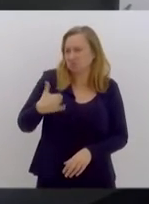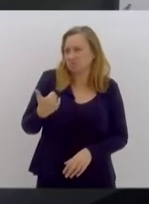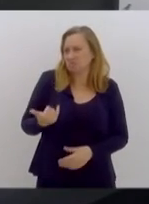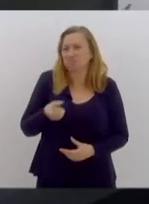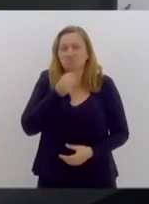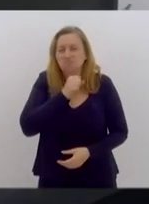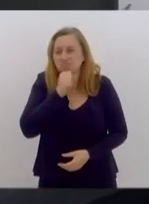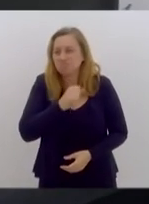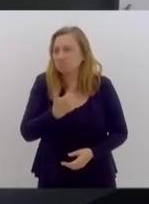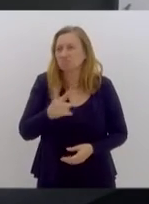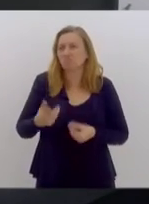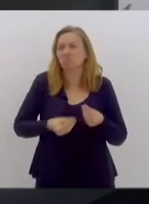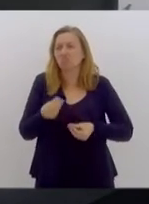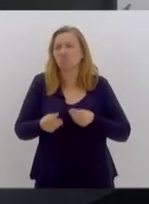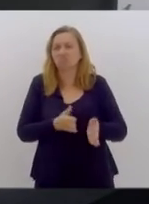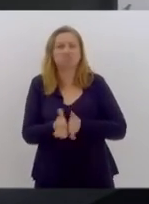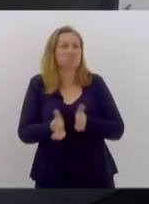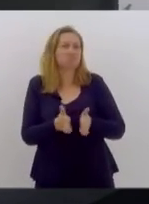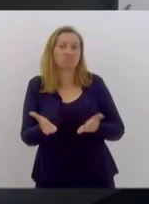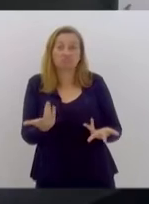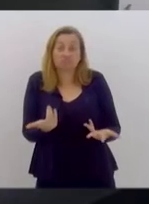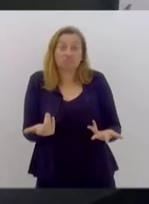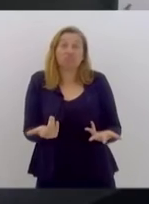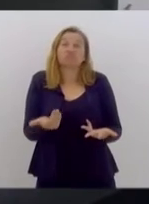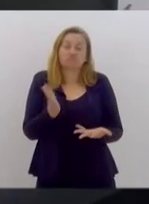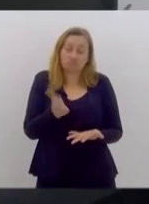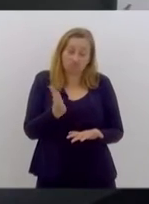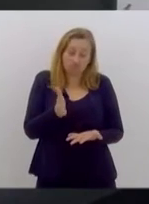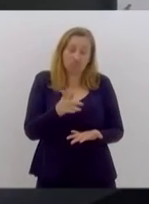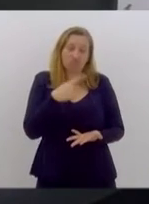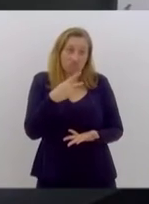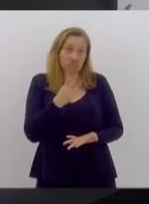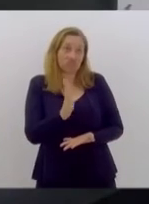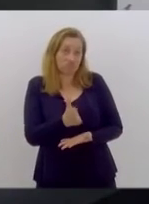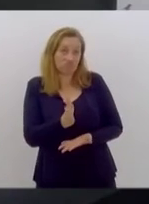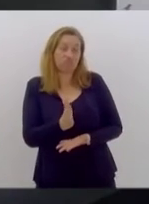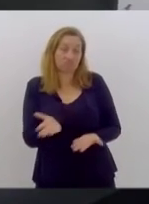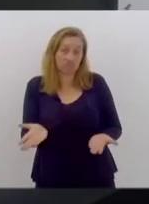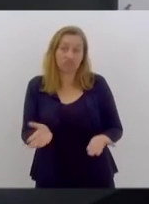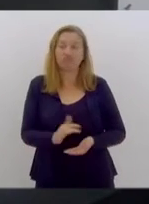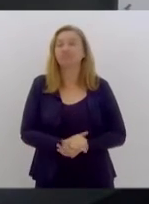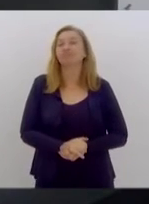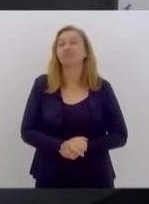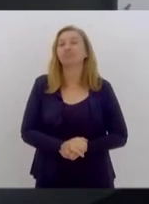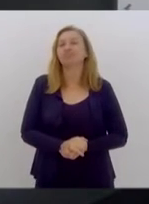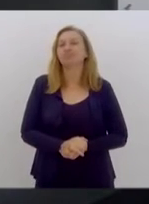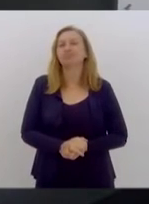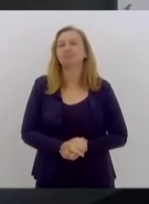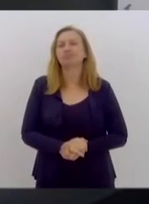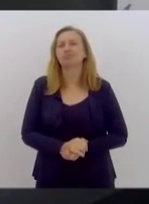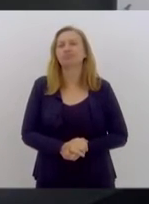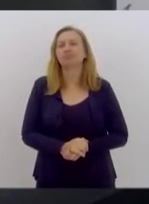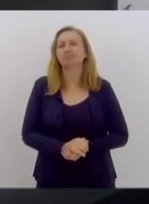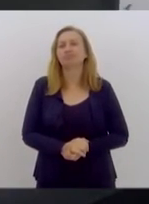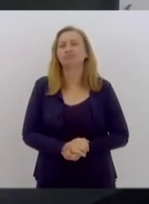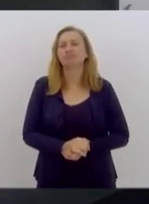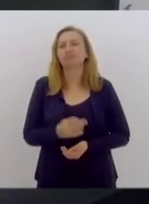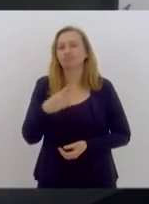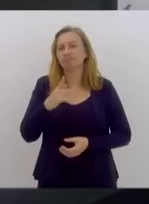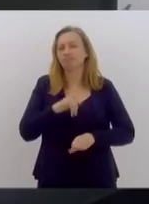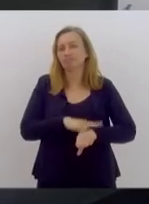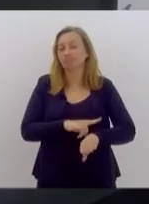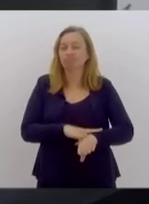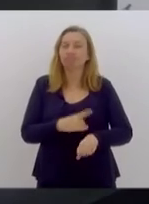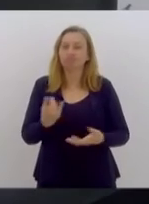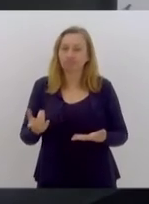banheiro acessibilidade foi tratada também na questão da sociedade foi tratada mas fica enchendo de colocar a questão do banheiro porque